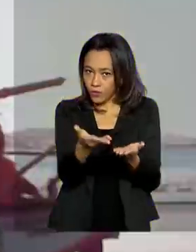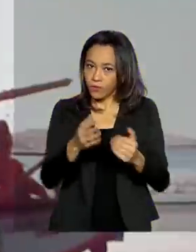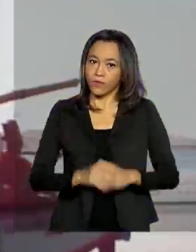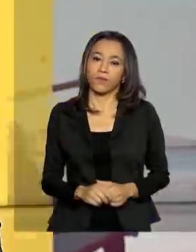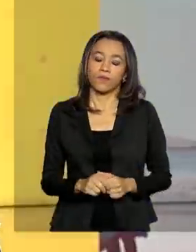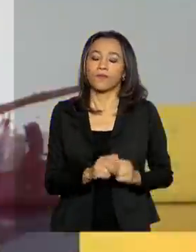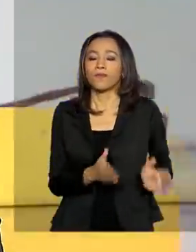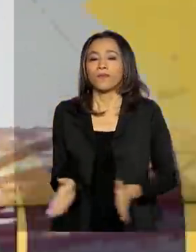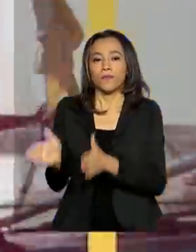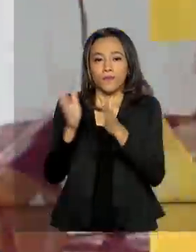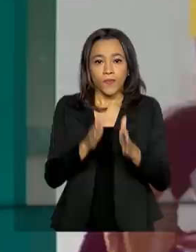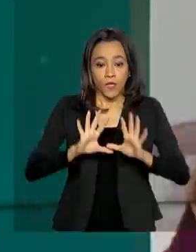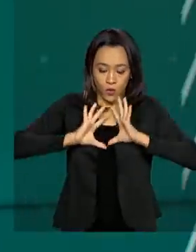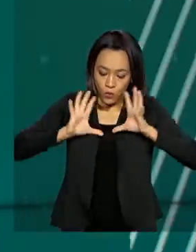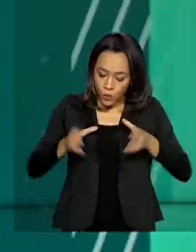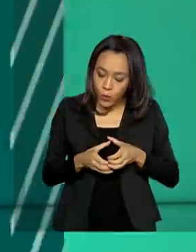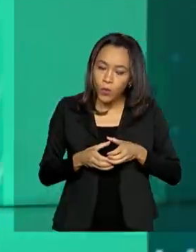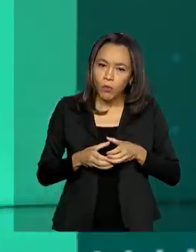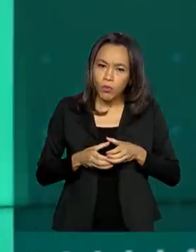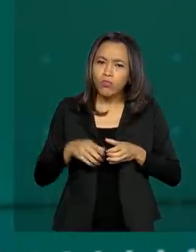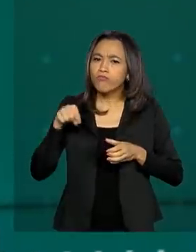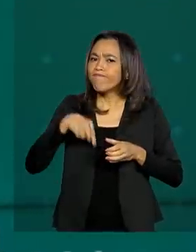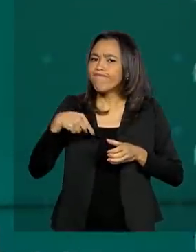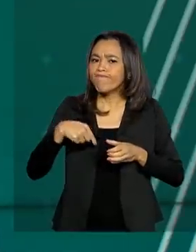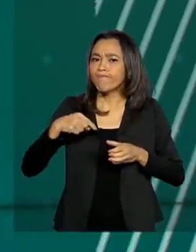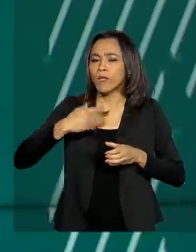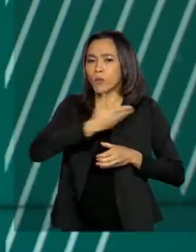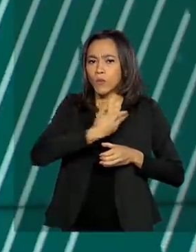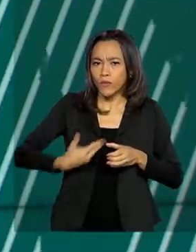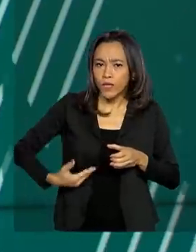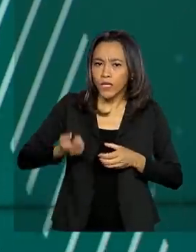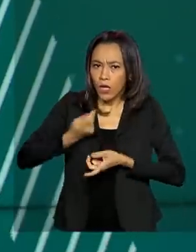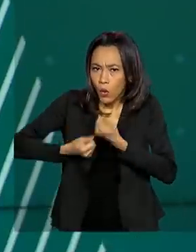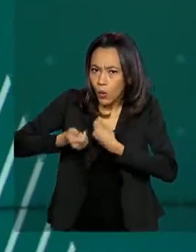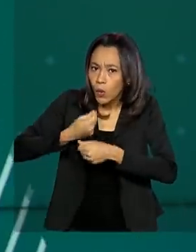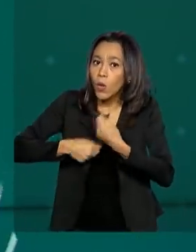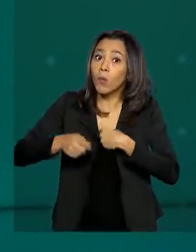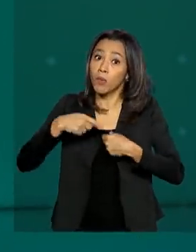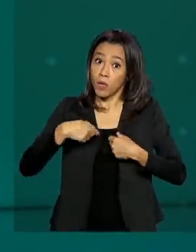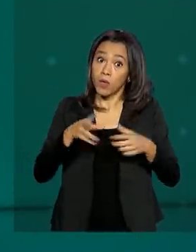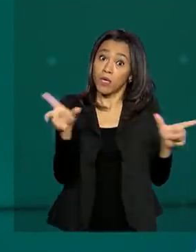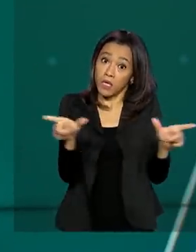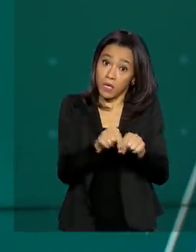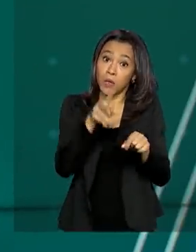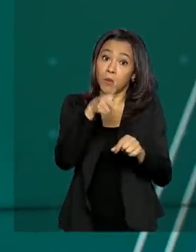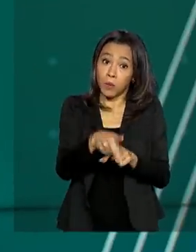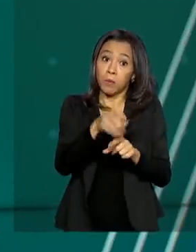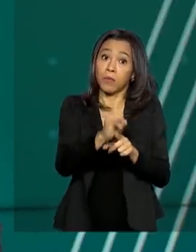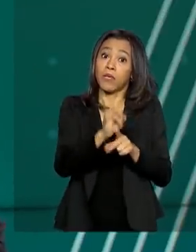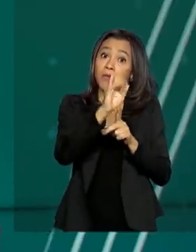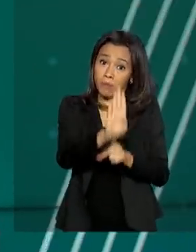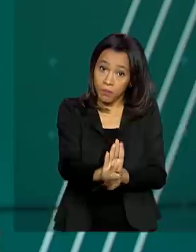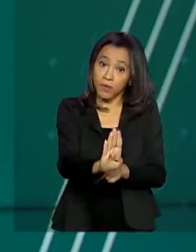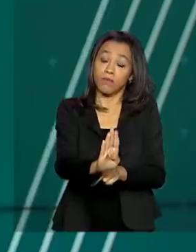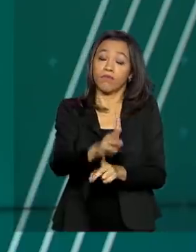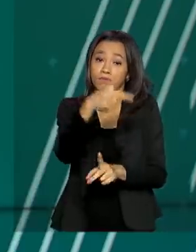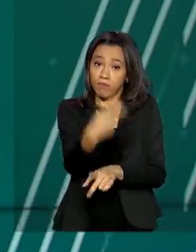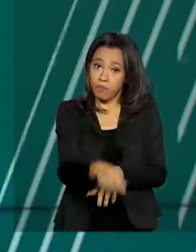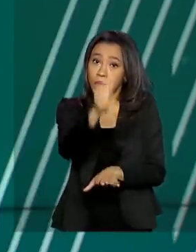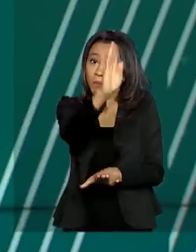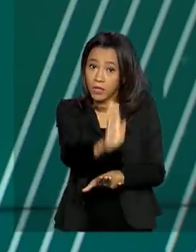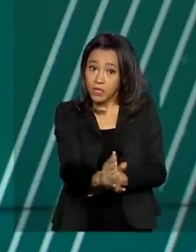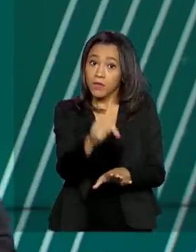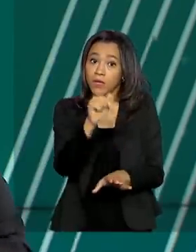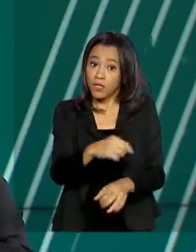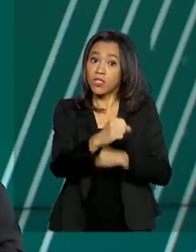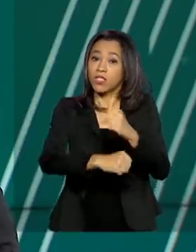E a equipe econômica do governo prevê queda do PIB, que é a soma de todas as riquezas produzidas no país neste